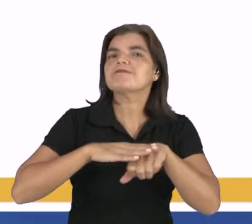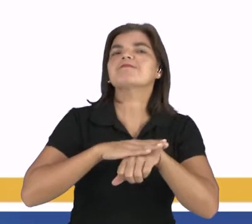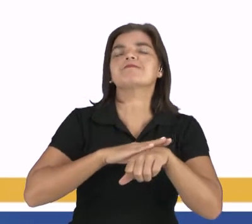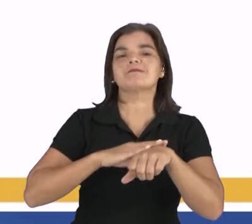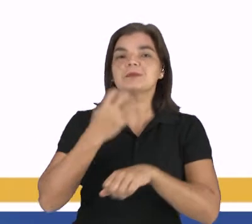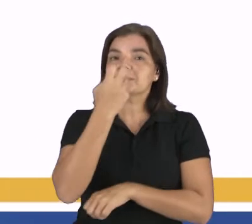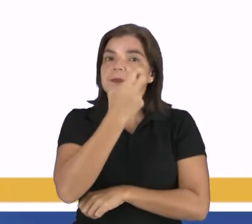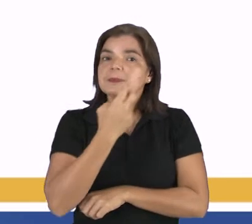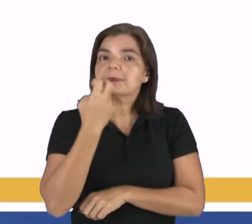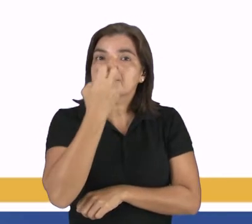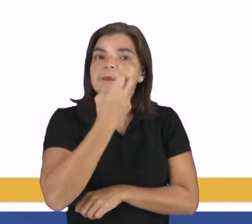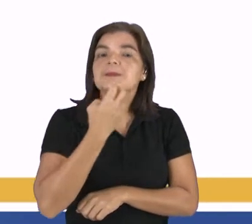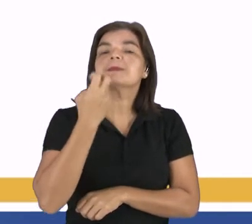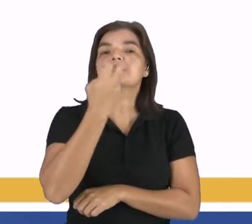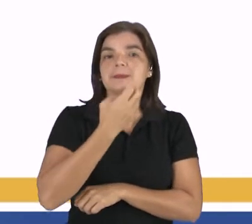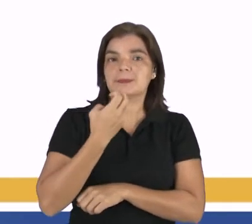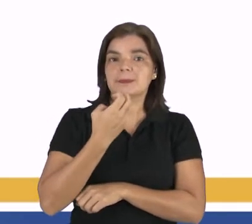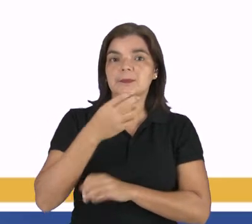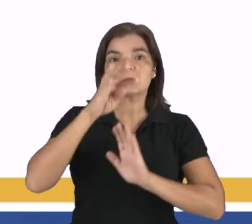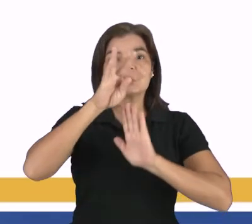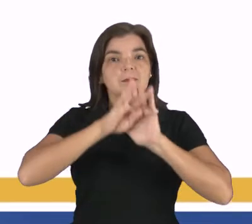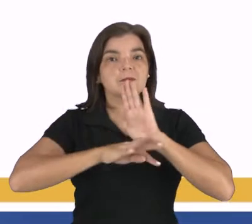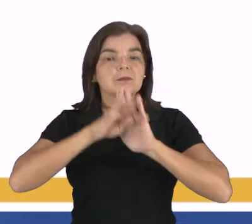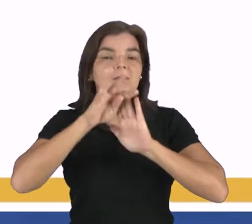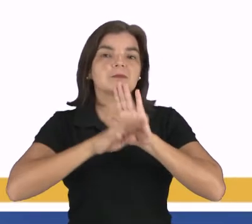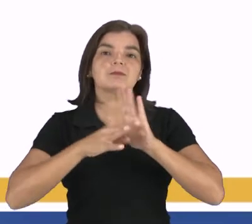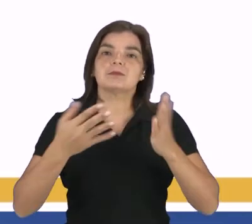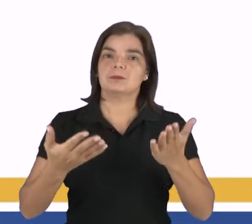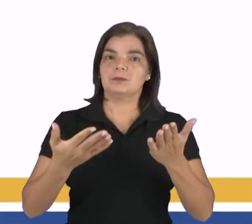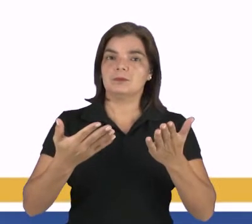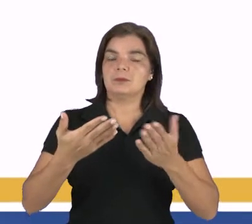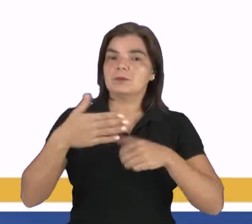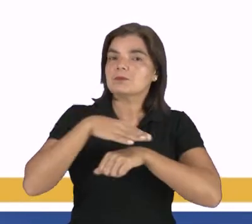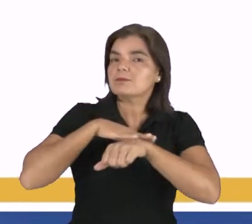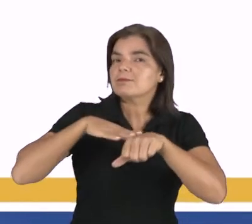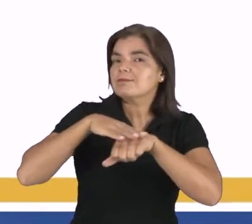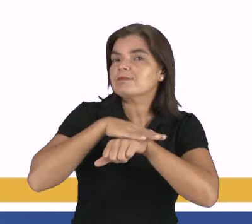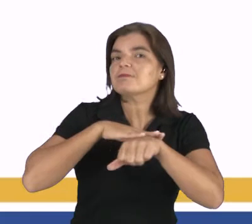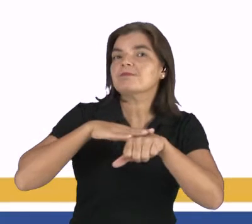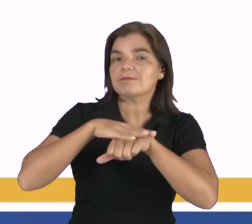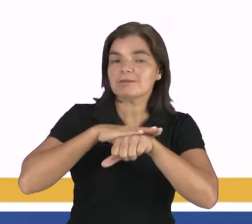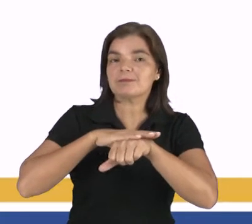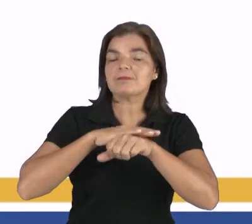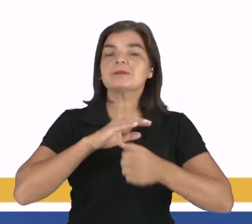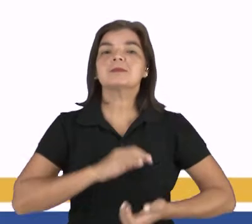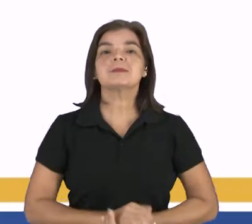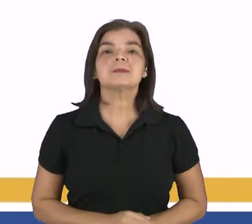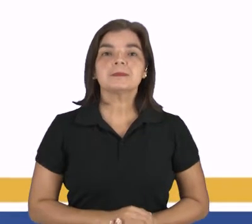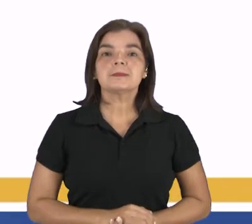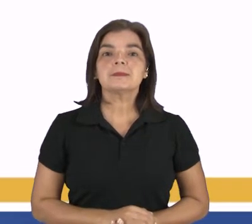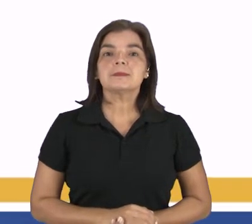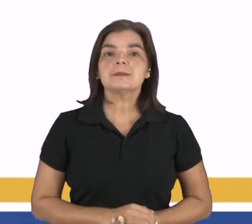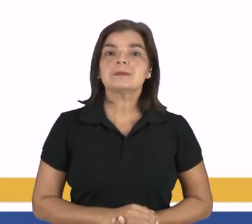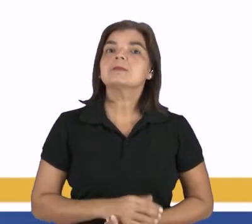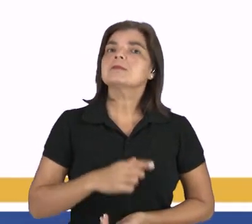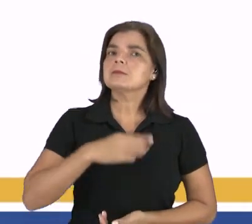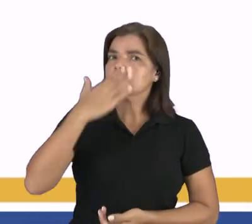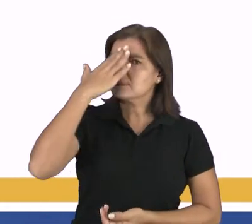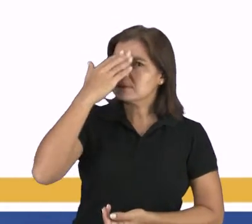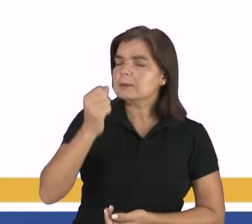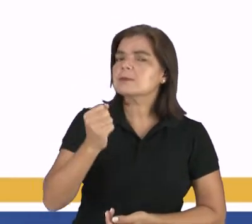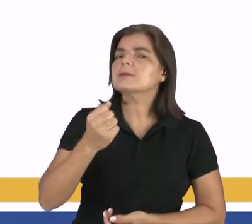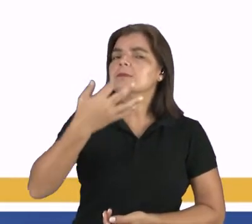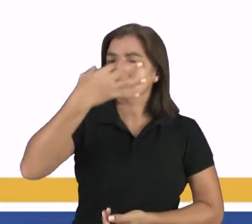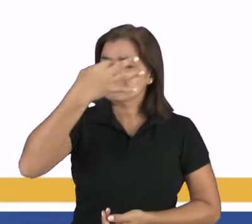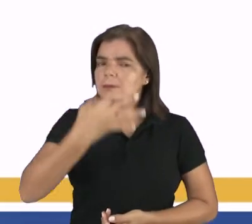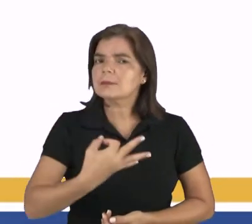né, oralmente ali o seu texto, promove uma conversa argumentativa, né, ele saiba